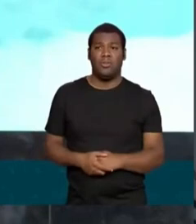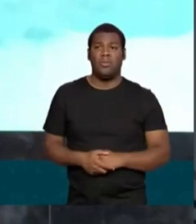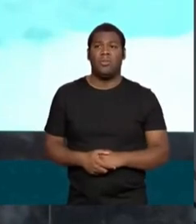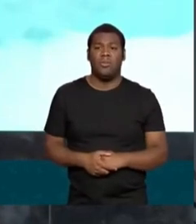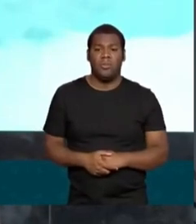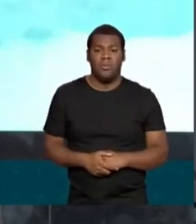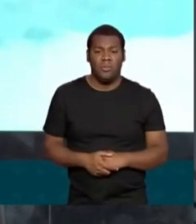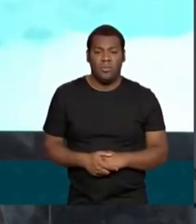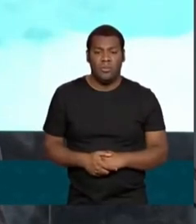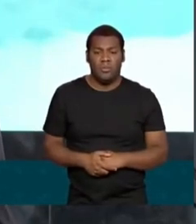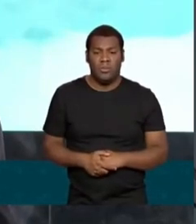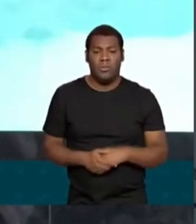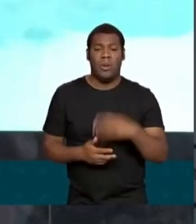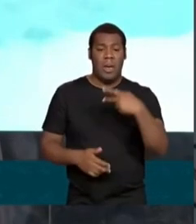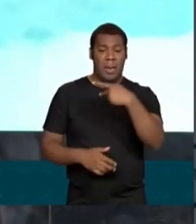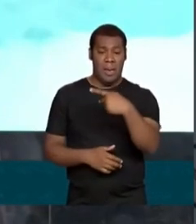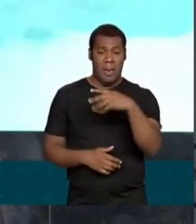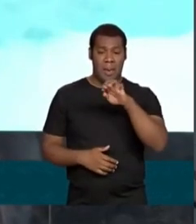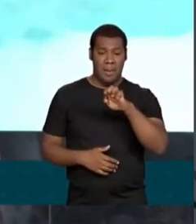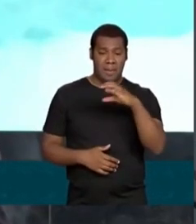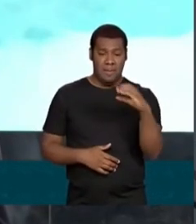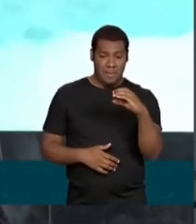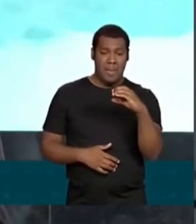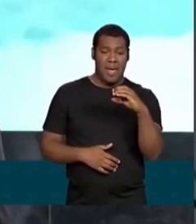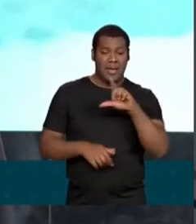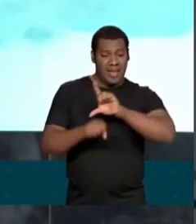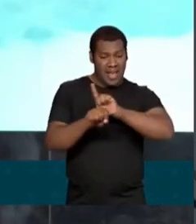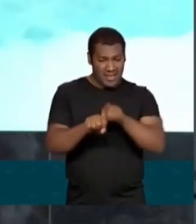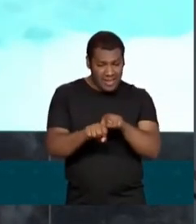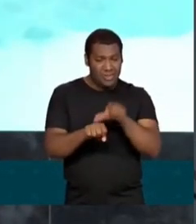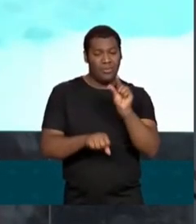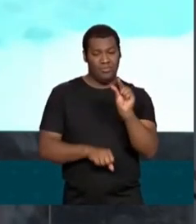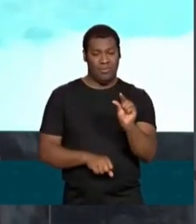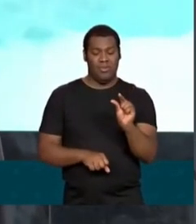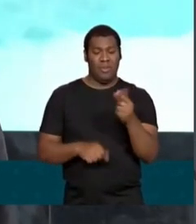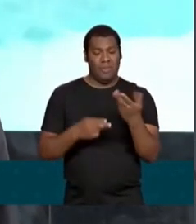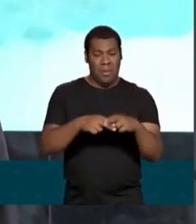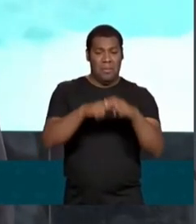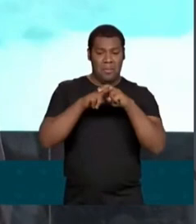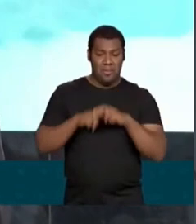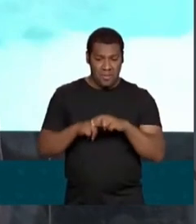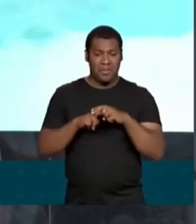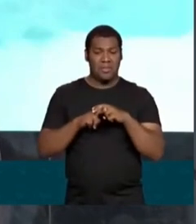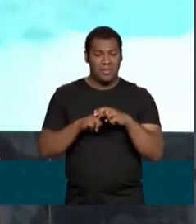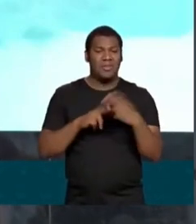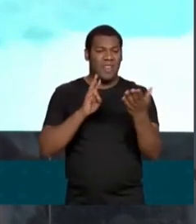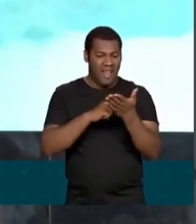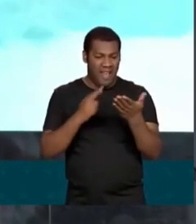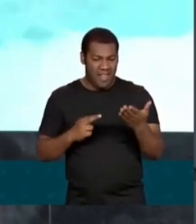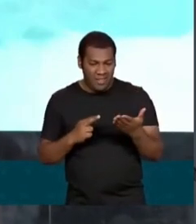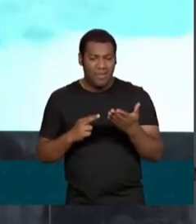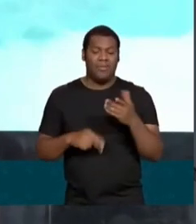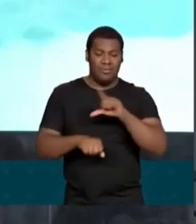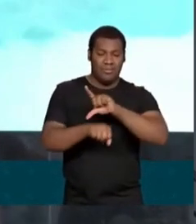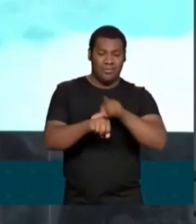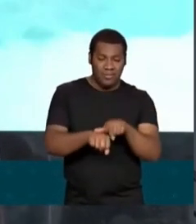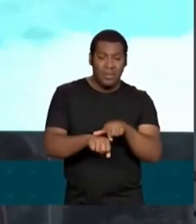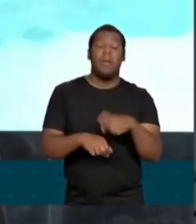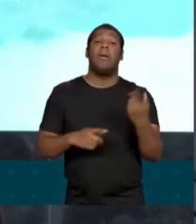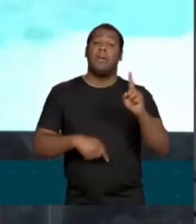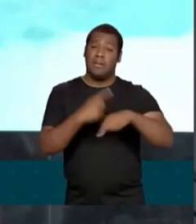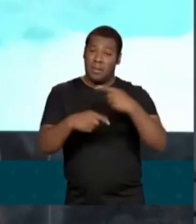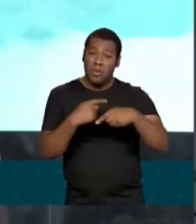foi promulgada porque teve um problema na redação que eu tenho uma discussão a próxima semana certamente senadores e deputados